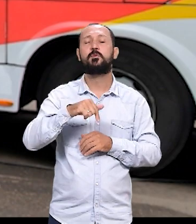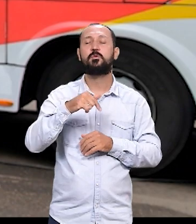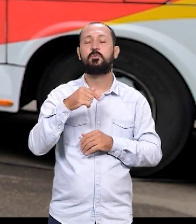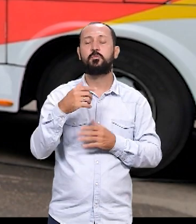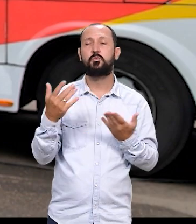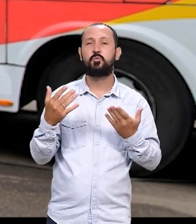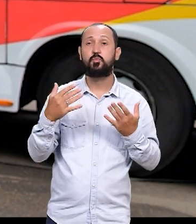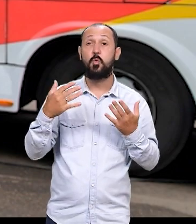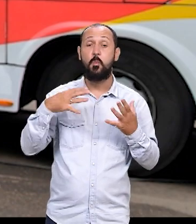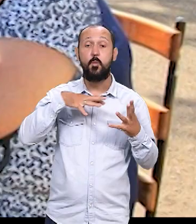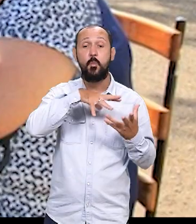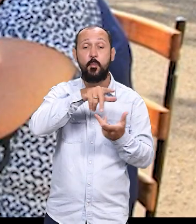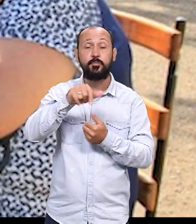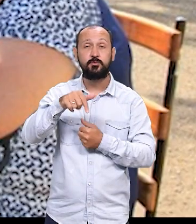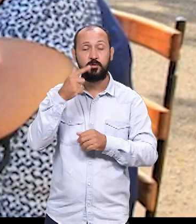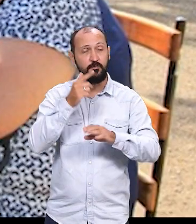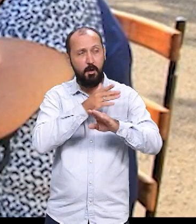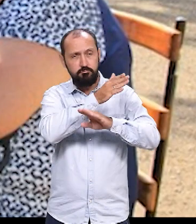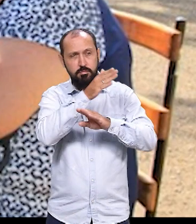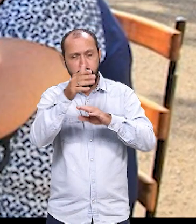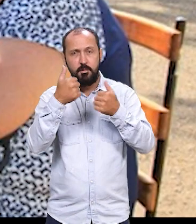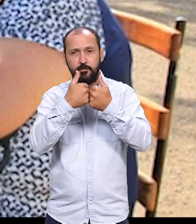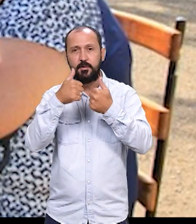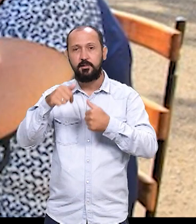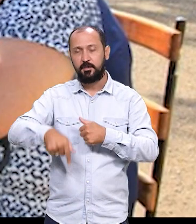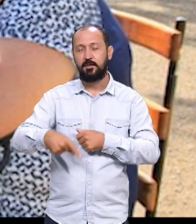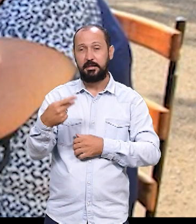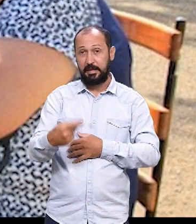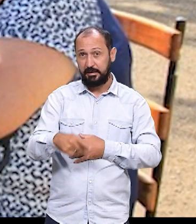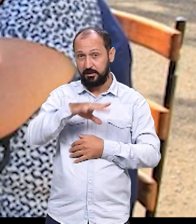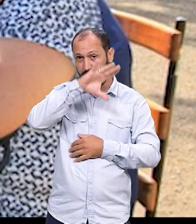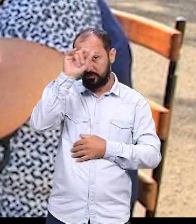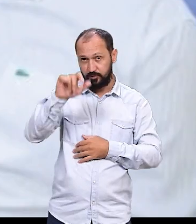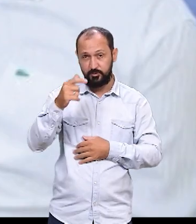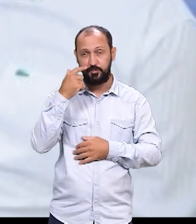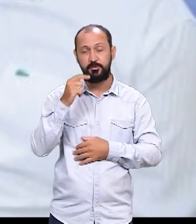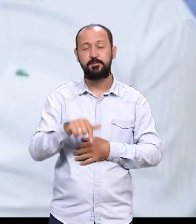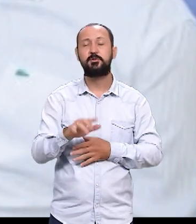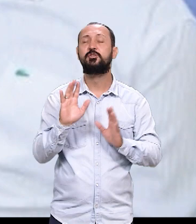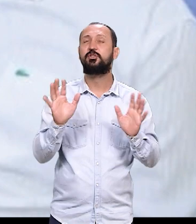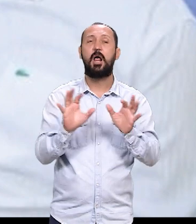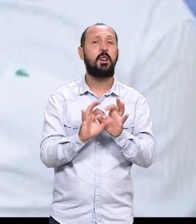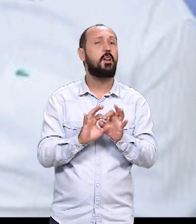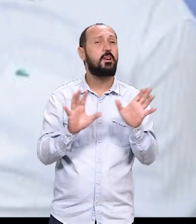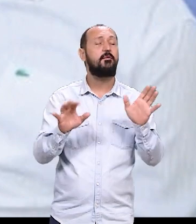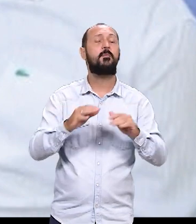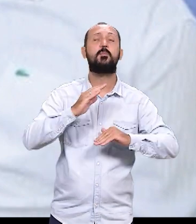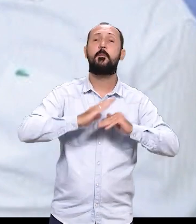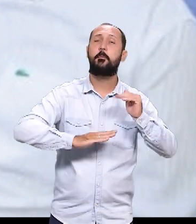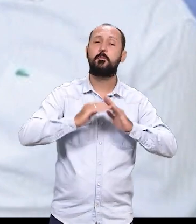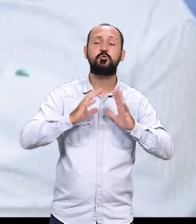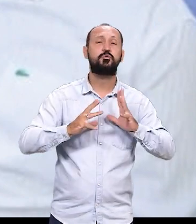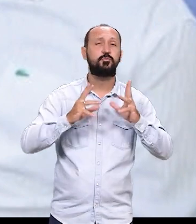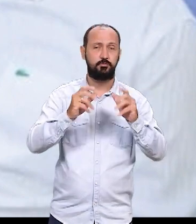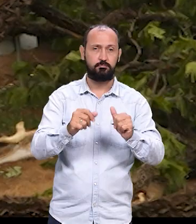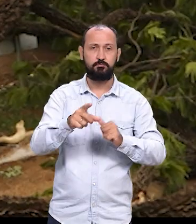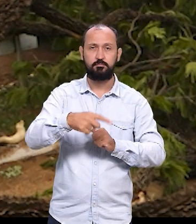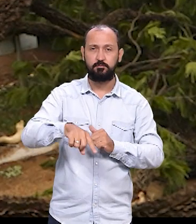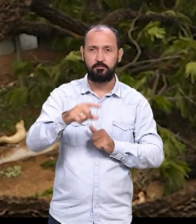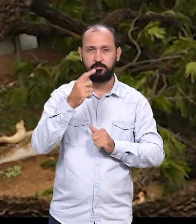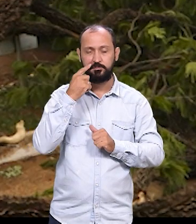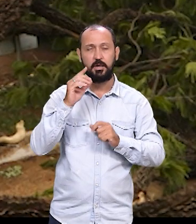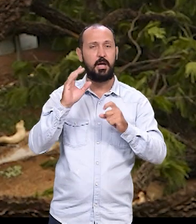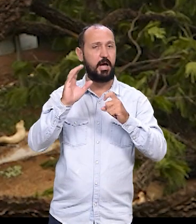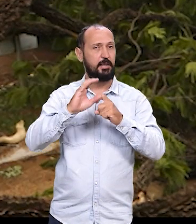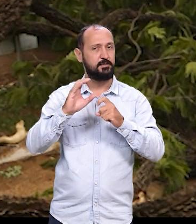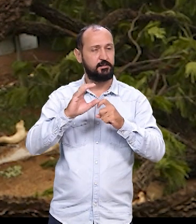maiores unidades móveis de oncológicas do mundo tá são genuínas aqui do Mato Grosso do Sul sul estão aqui à disposição dos Servidores todos